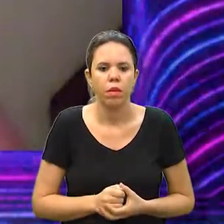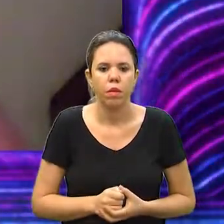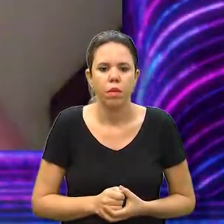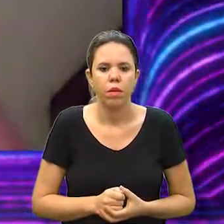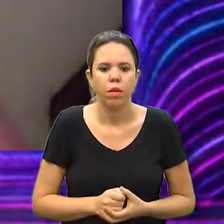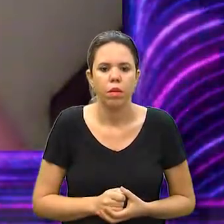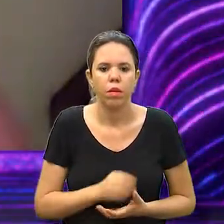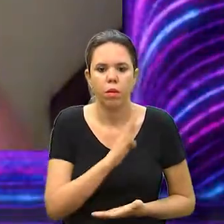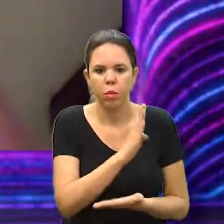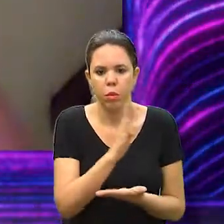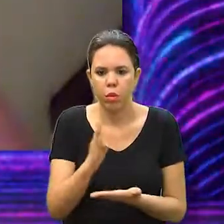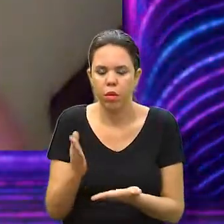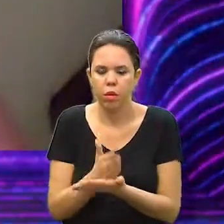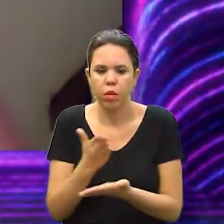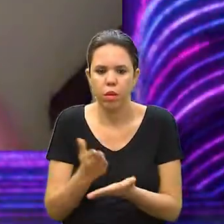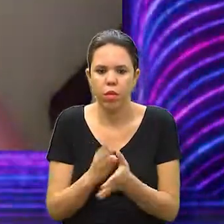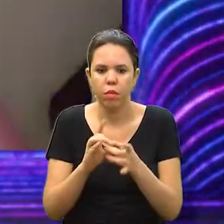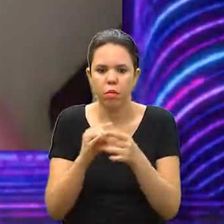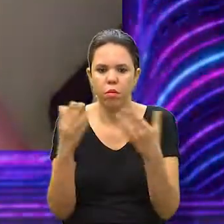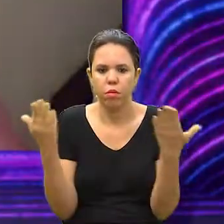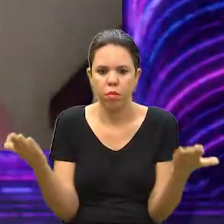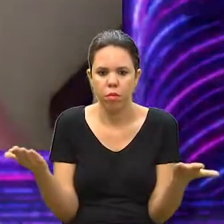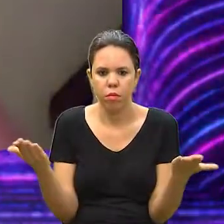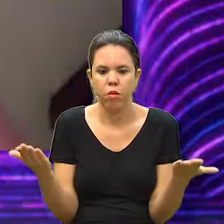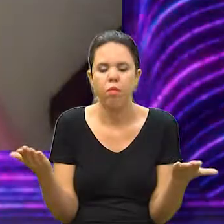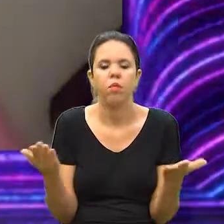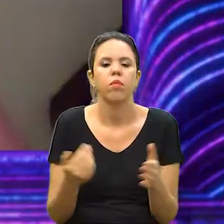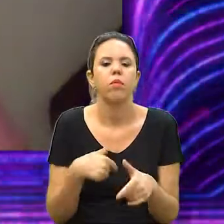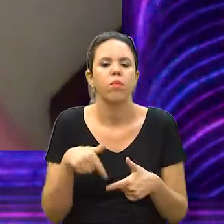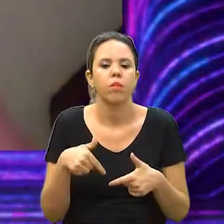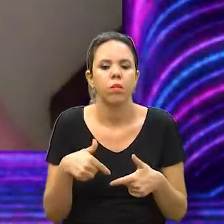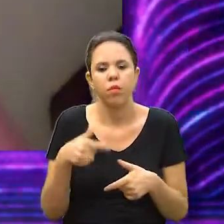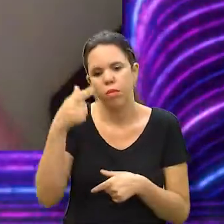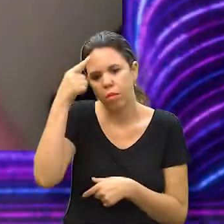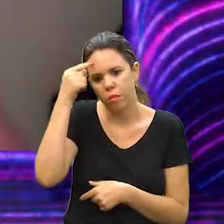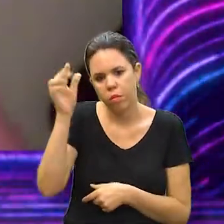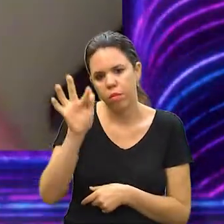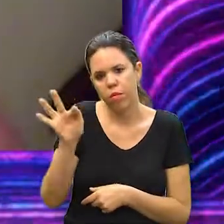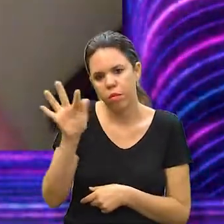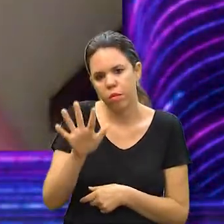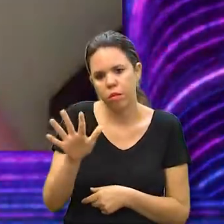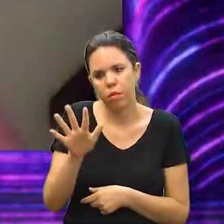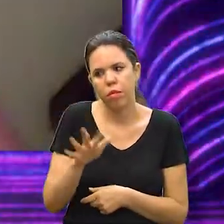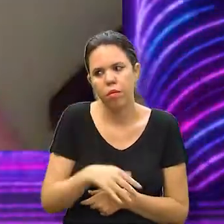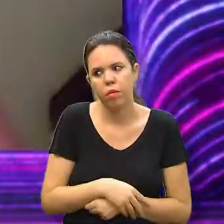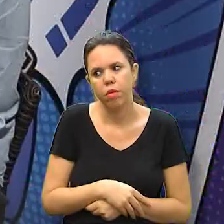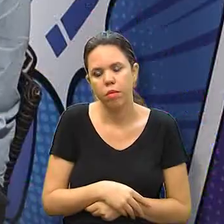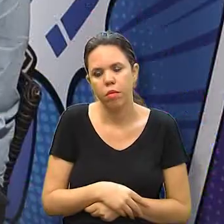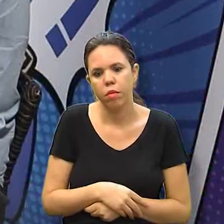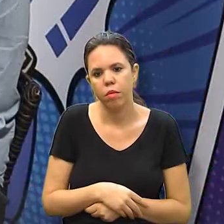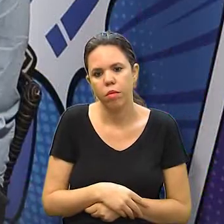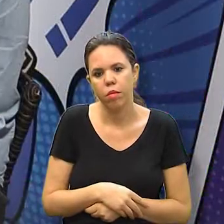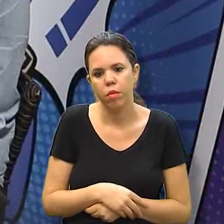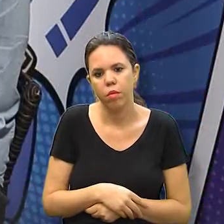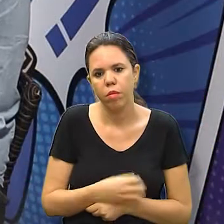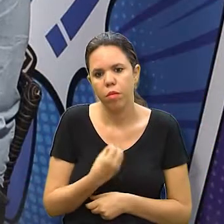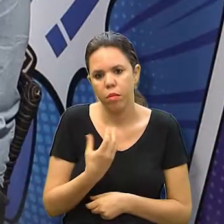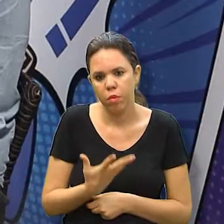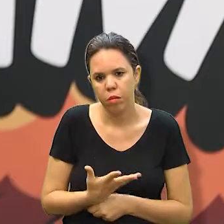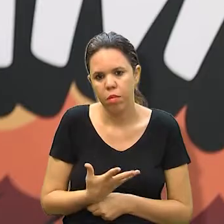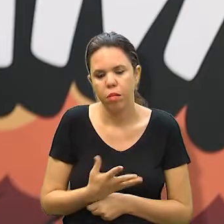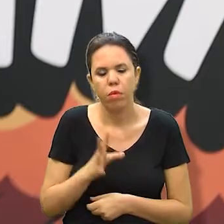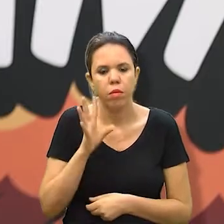a biblioteca está aí a partir dos trabalhos acadêmicos da faculdade, né, da universidade, é muito bom, né? Muito